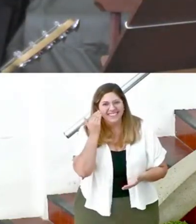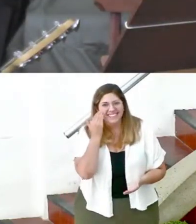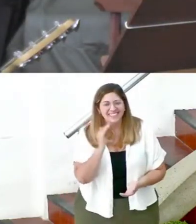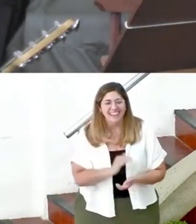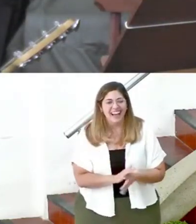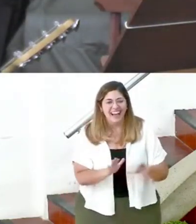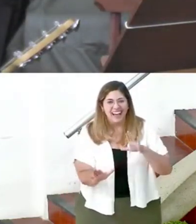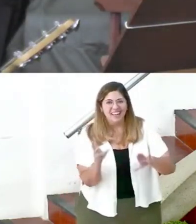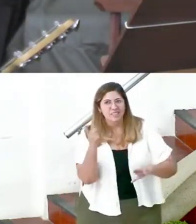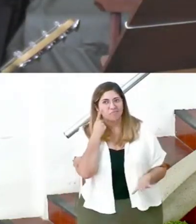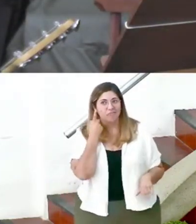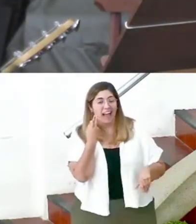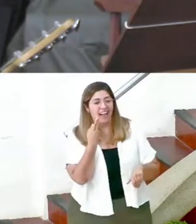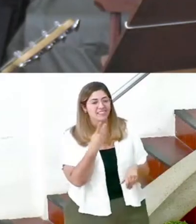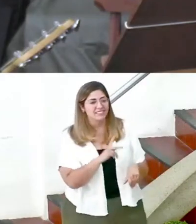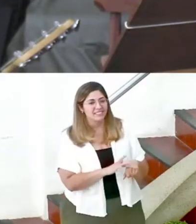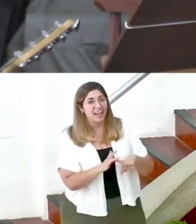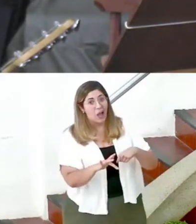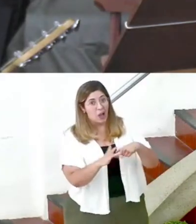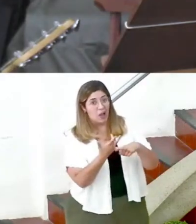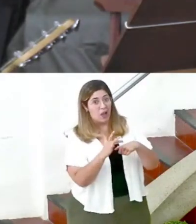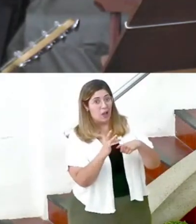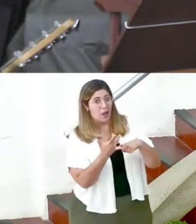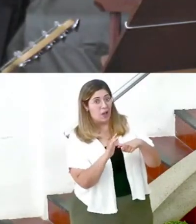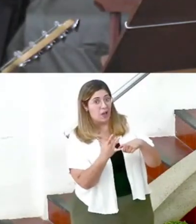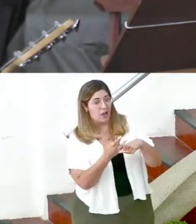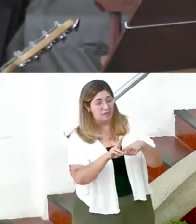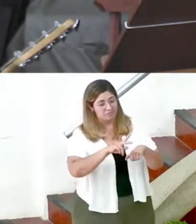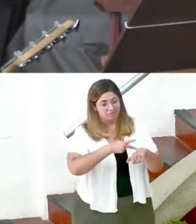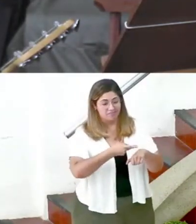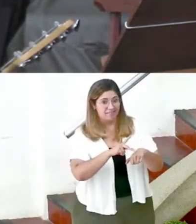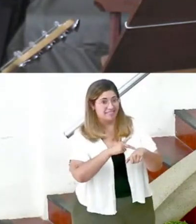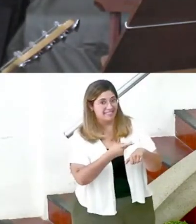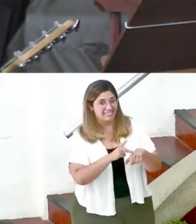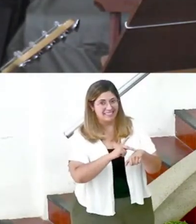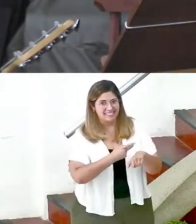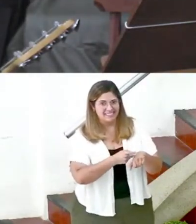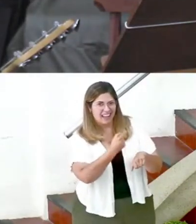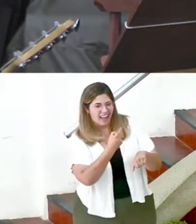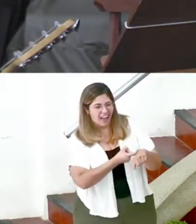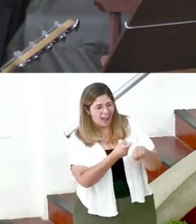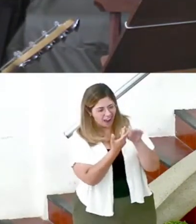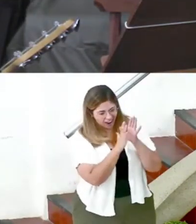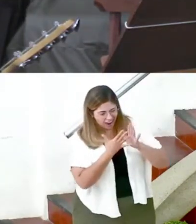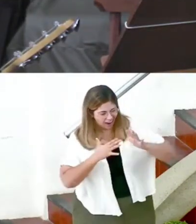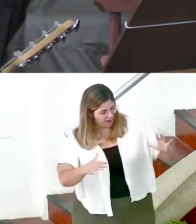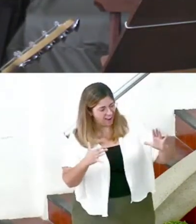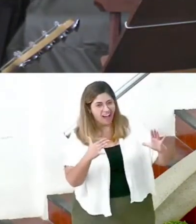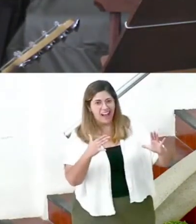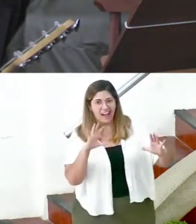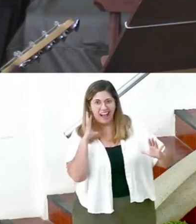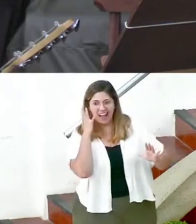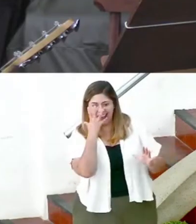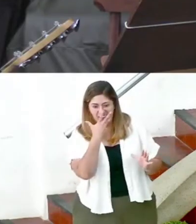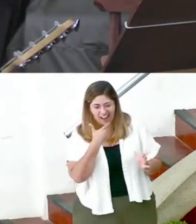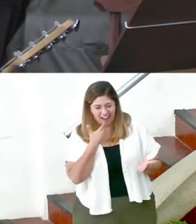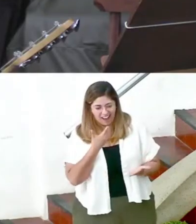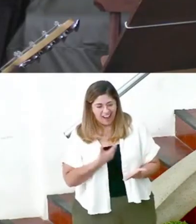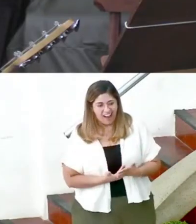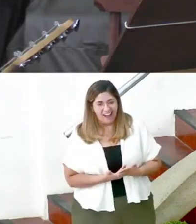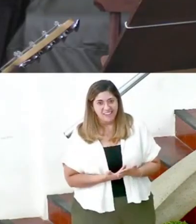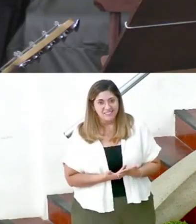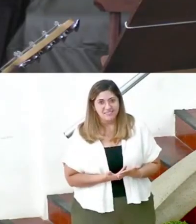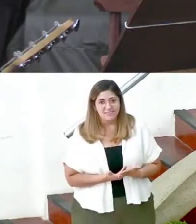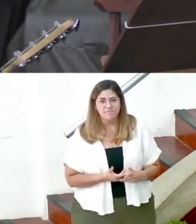ouro? E as joias preciosas, né? E os diamantes, né? E as esmeraldas, não